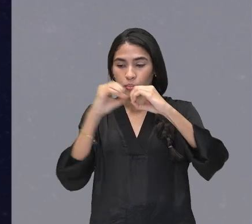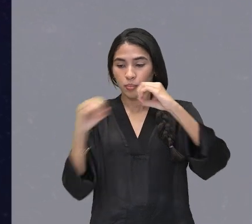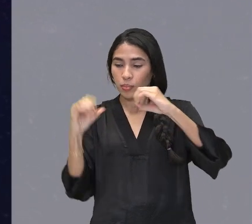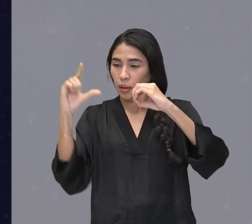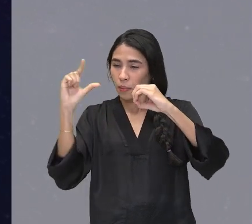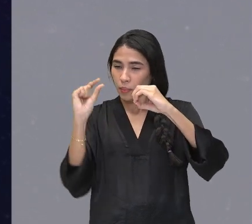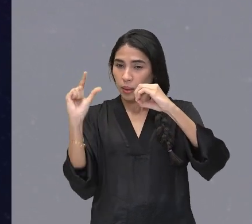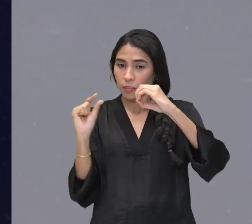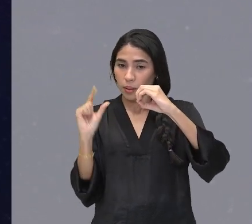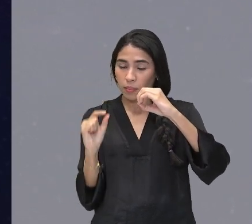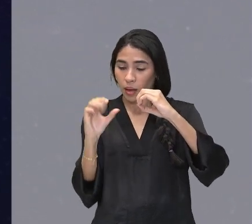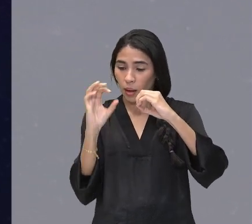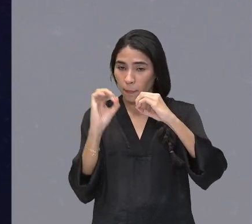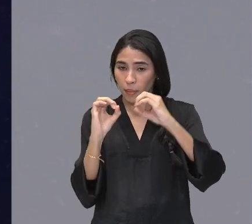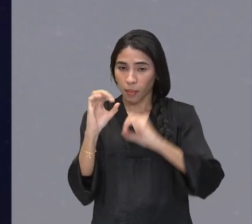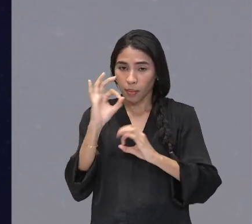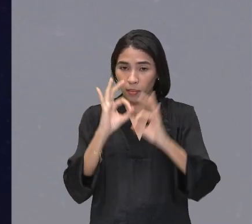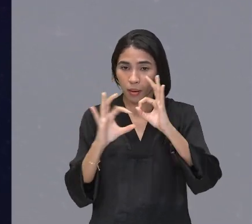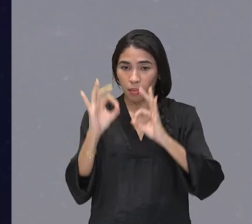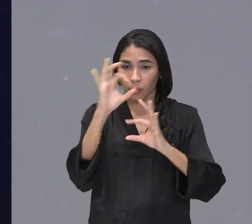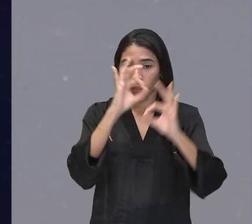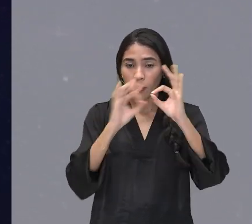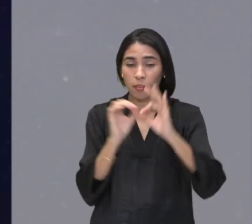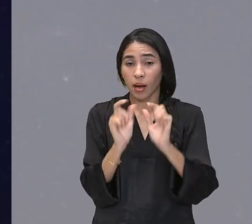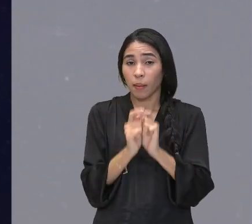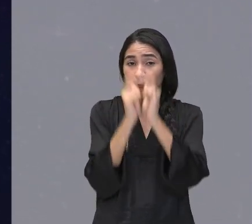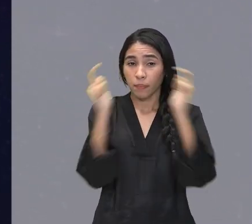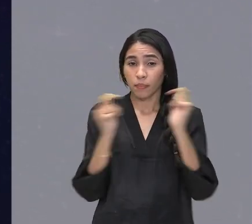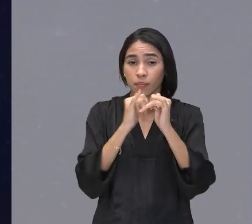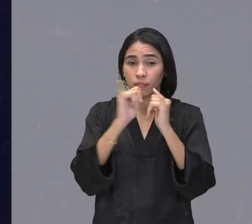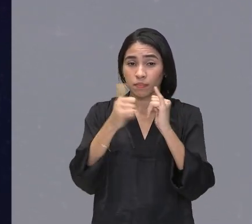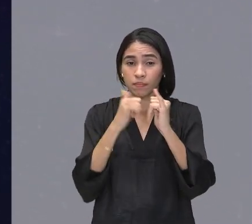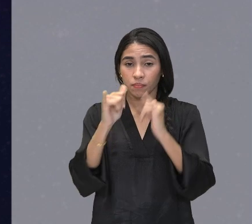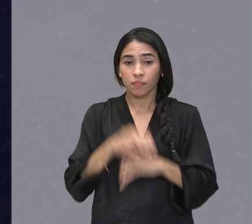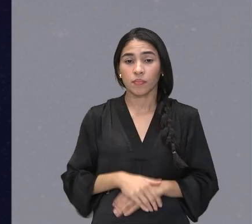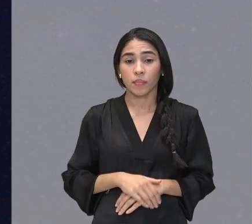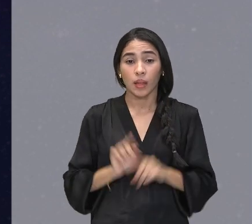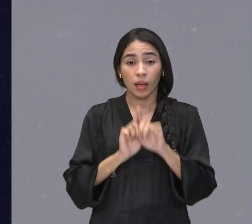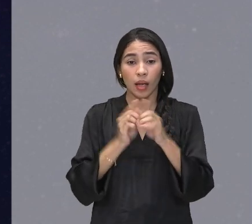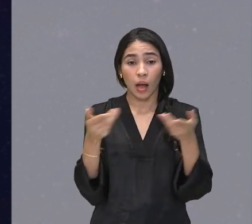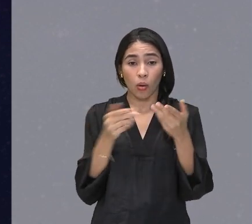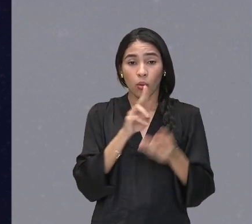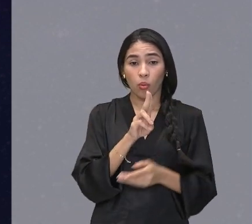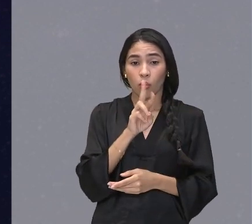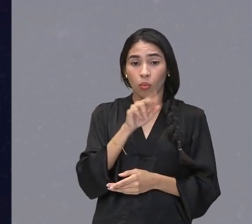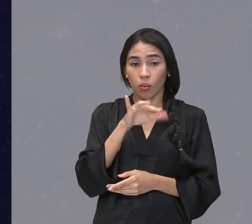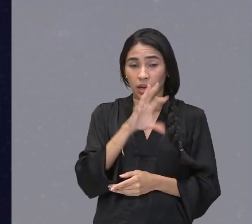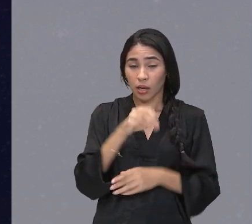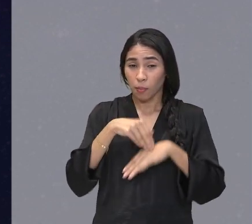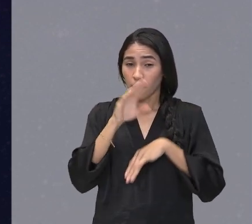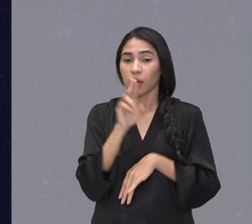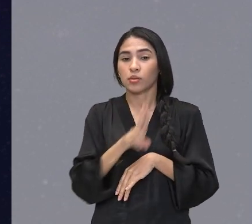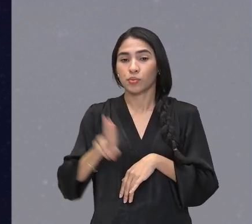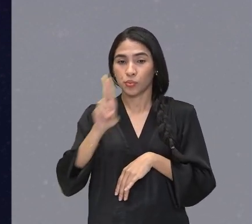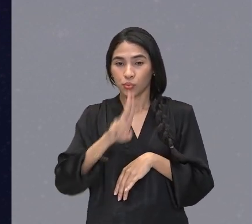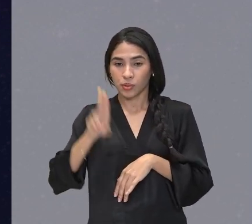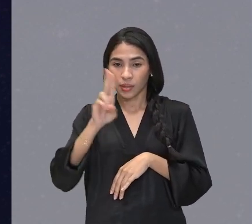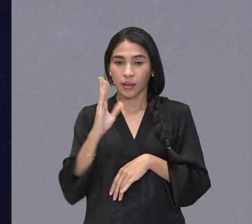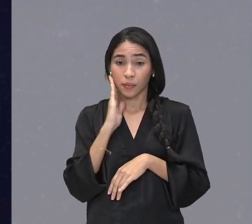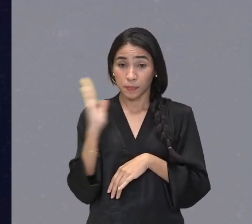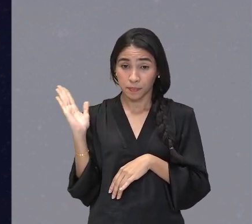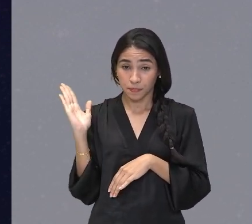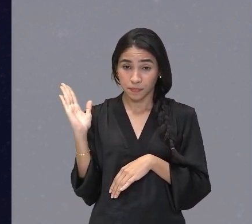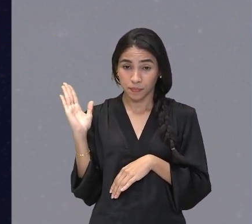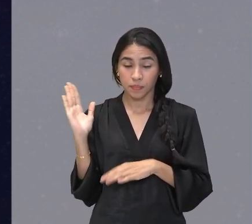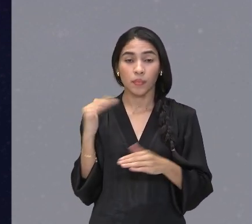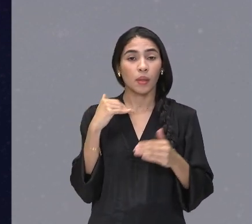menores e gerando uma grande quantidade de energia. O elemento urânio é o mais utilizado nos reatores nucleares.